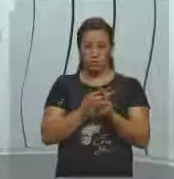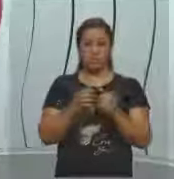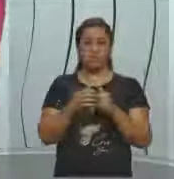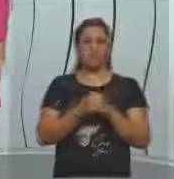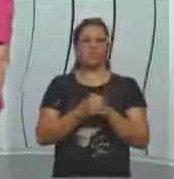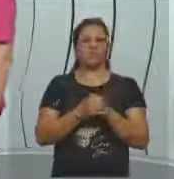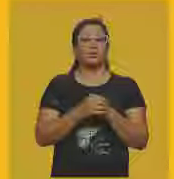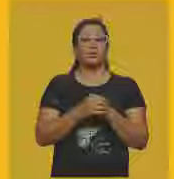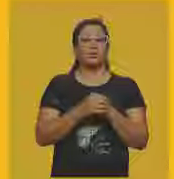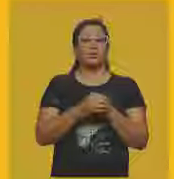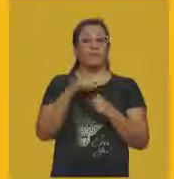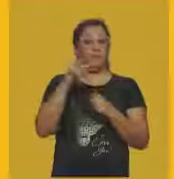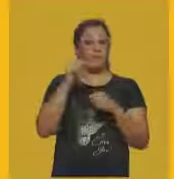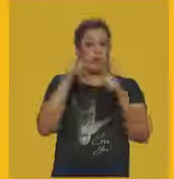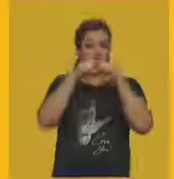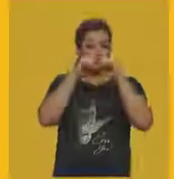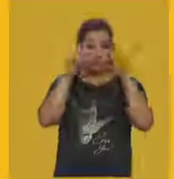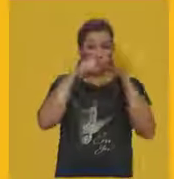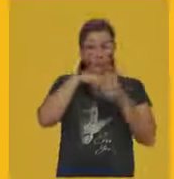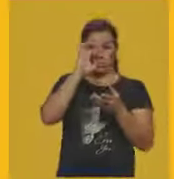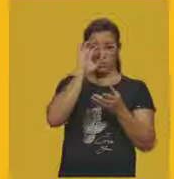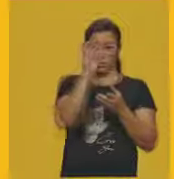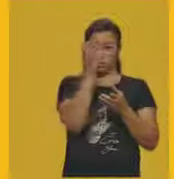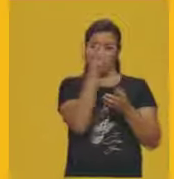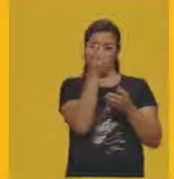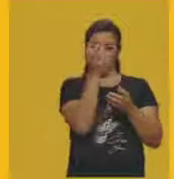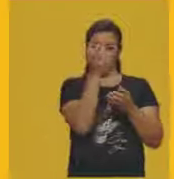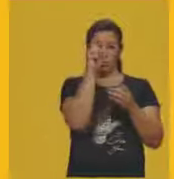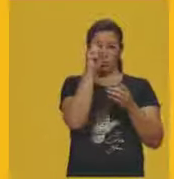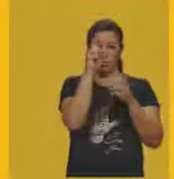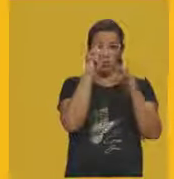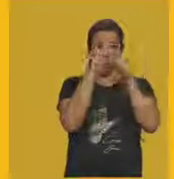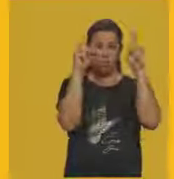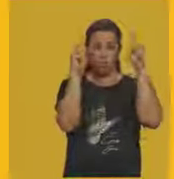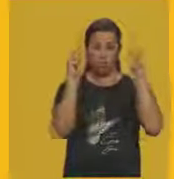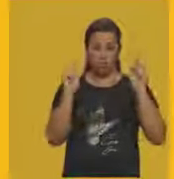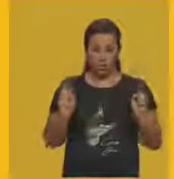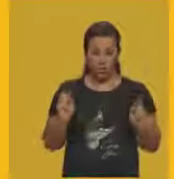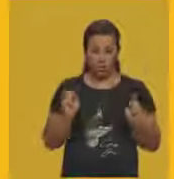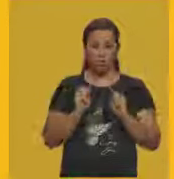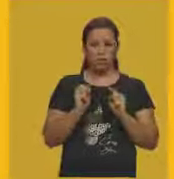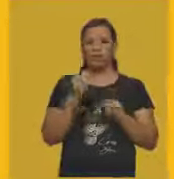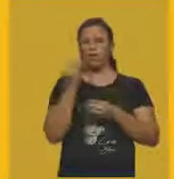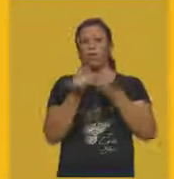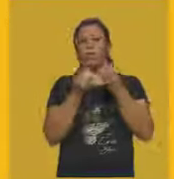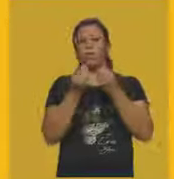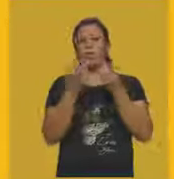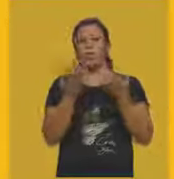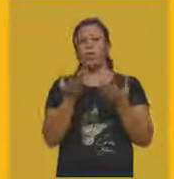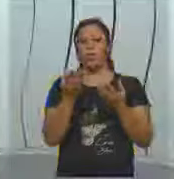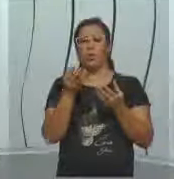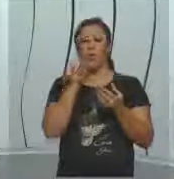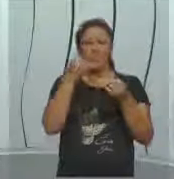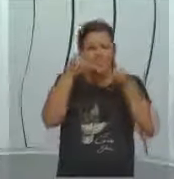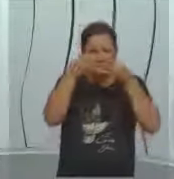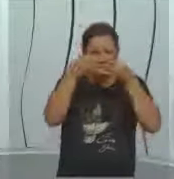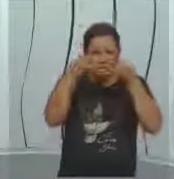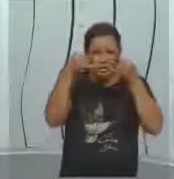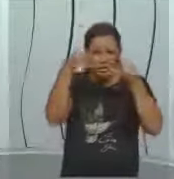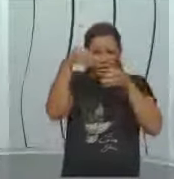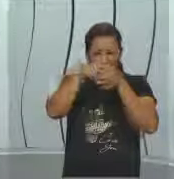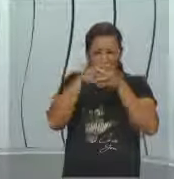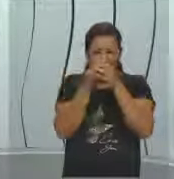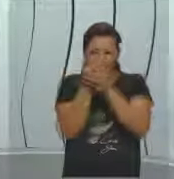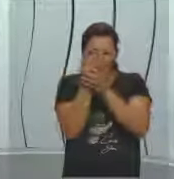para aí, é passa pelo circuito. Qual o valor da resistência do filamento da lâmpada? Filamento é aquele fiozinho que fica dentro da